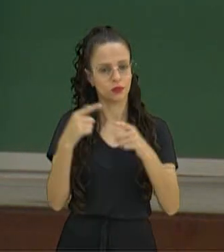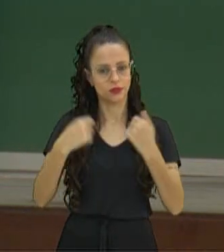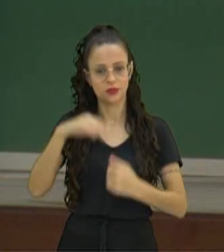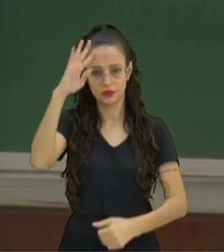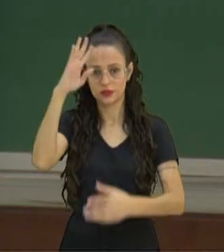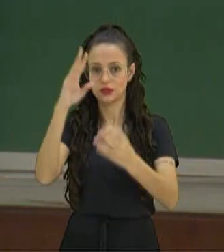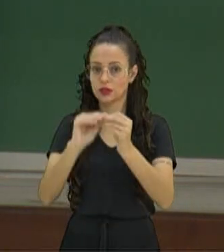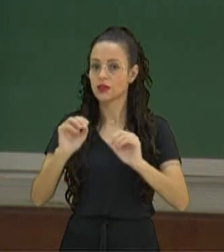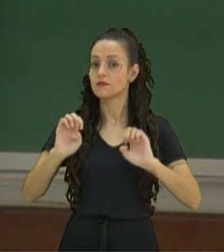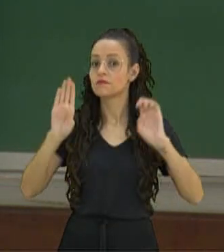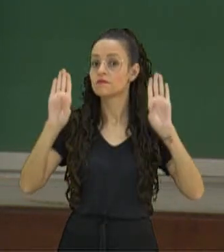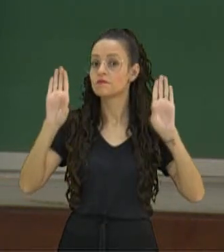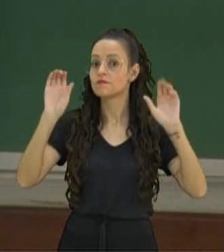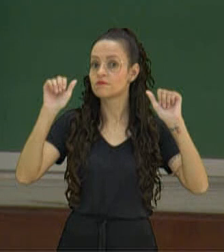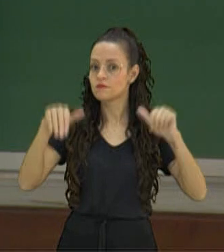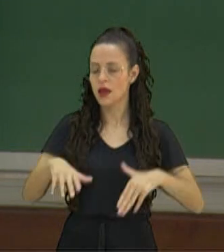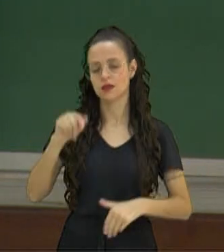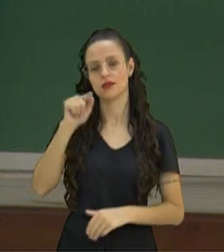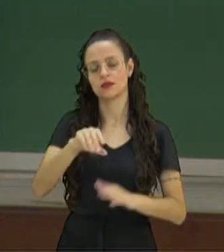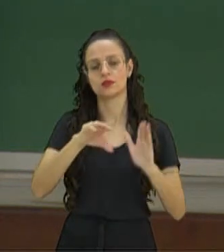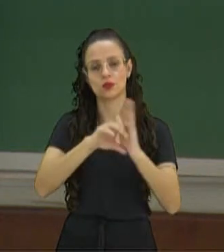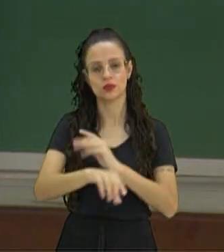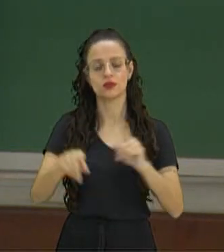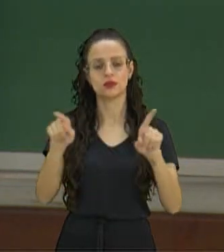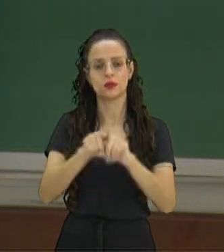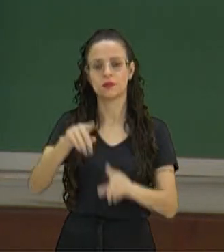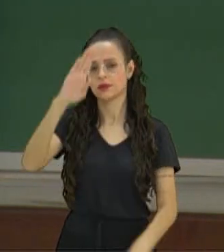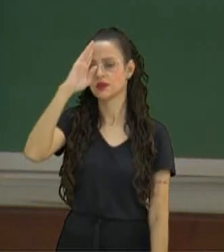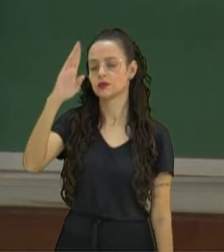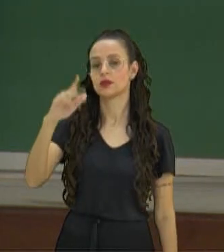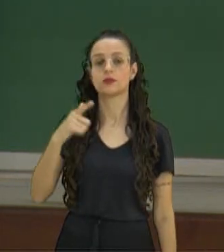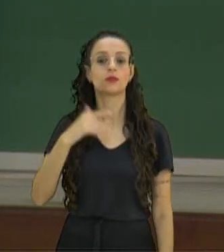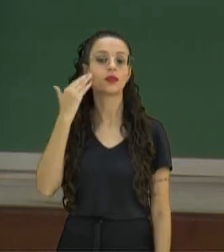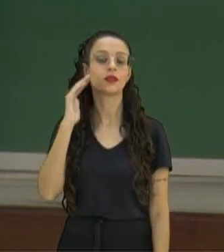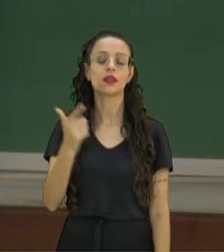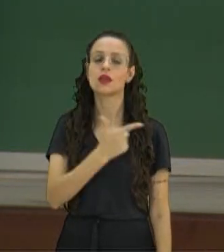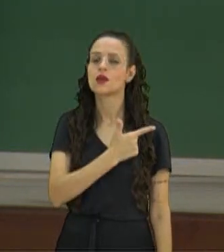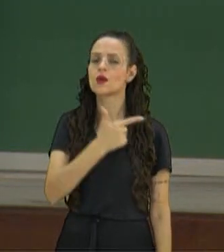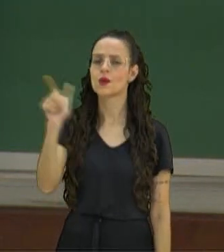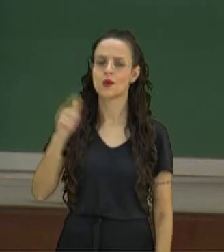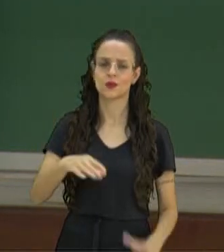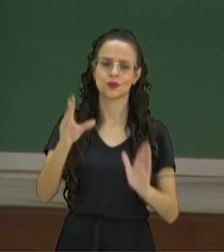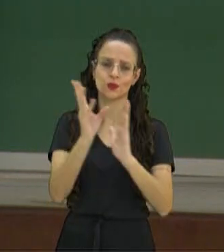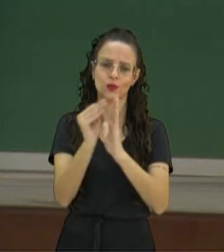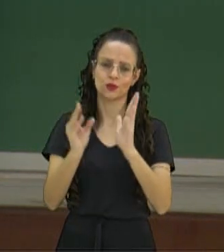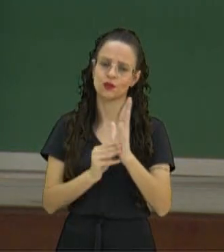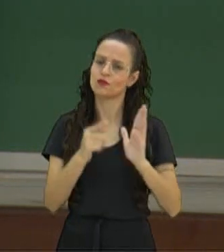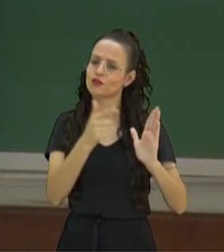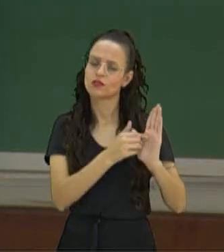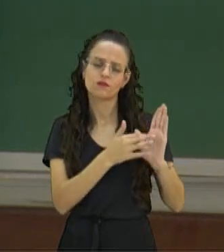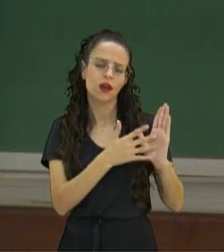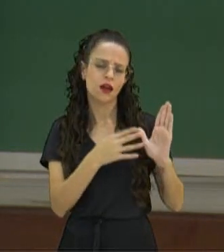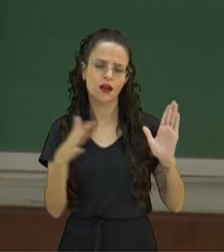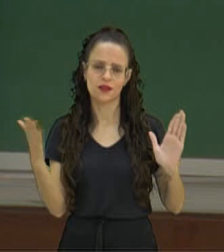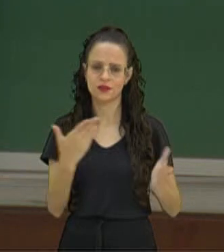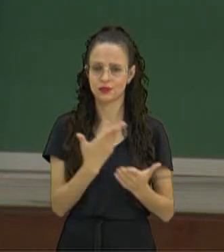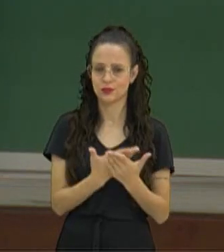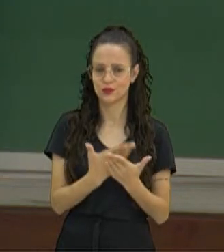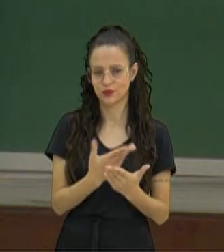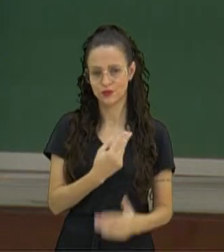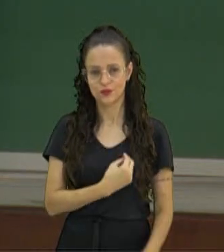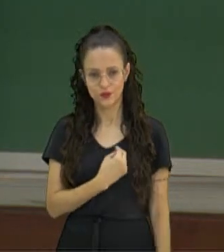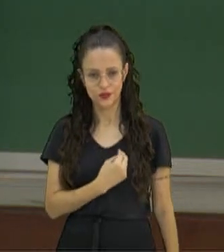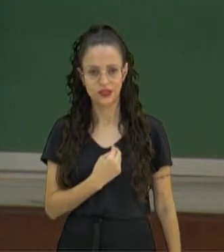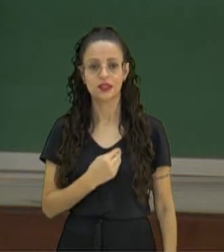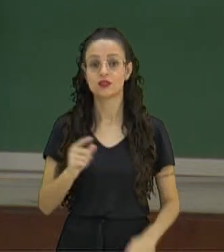bem esses conceitos, principalmente para entender uma série de outros conteúdos que vocês vão trabalhar ao longo da vida em geografia,